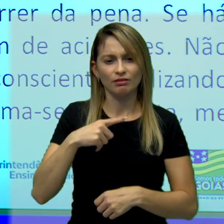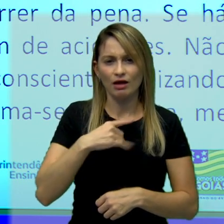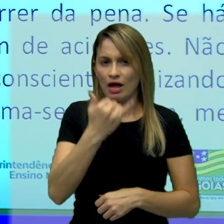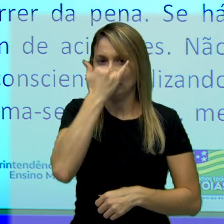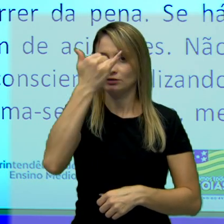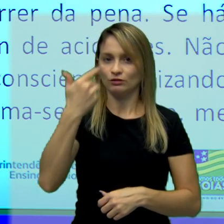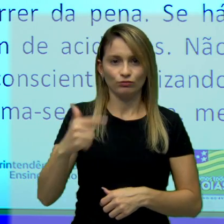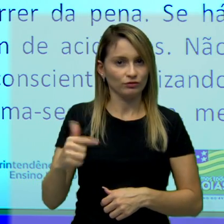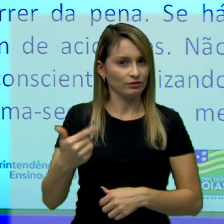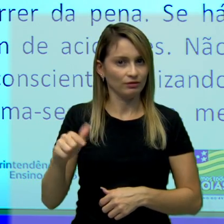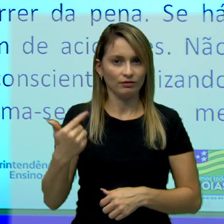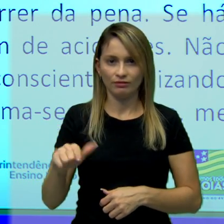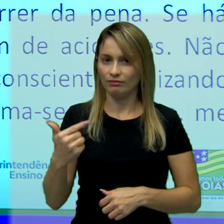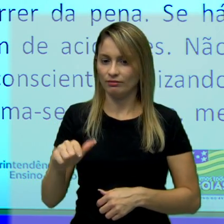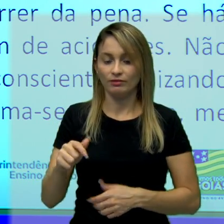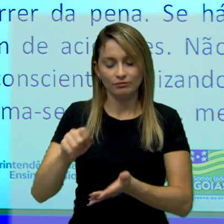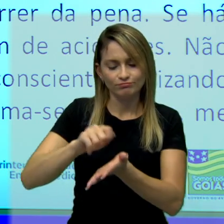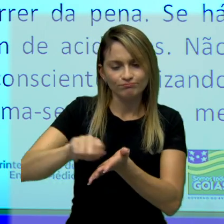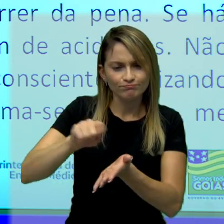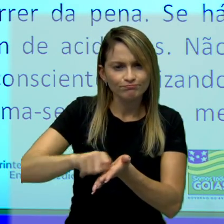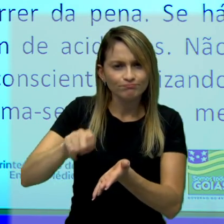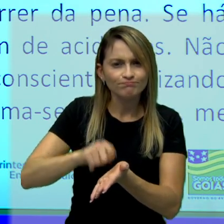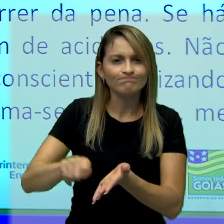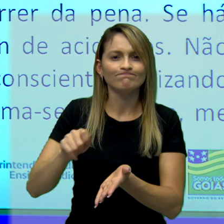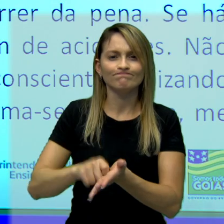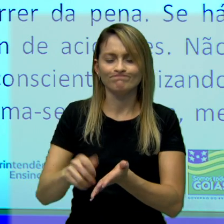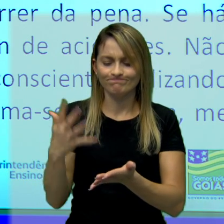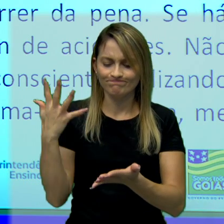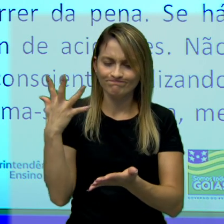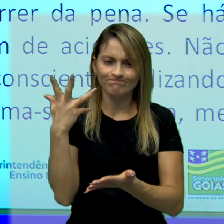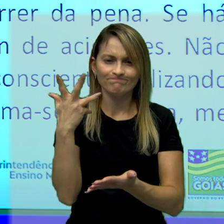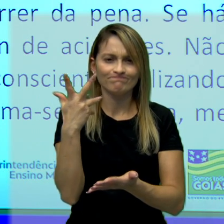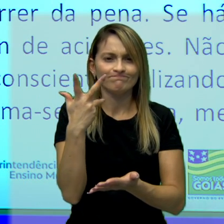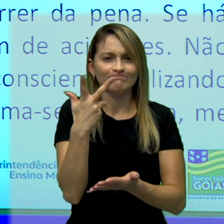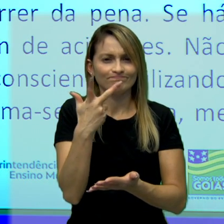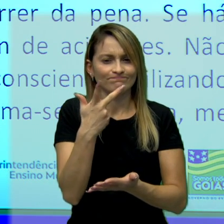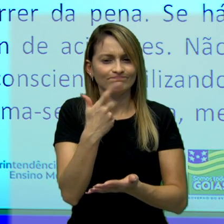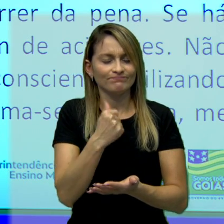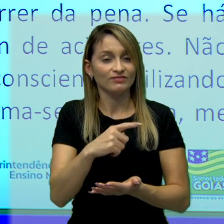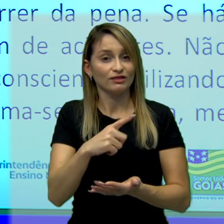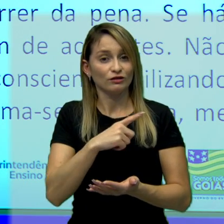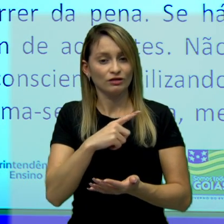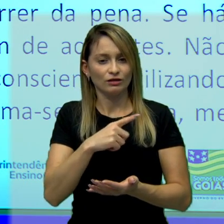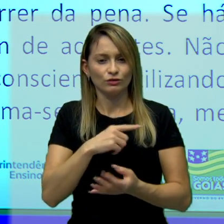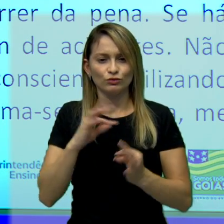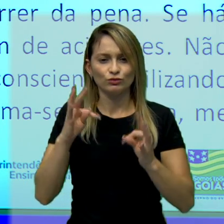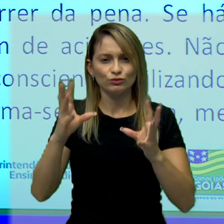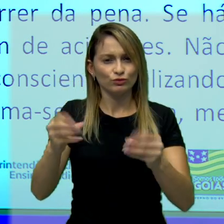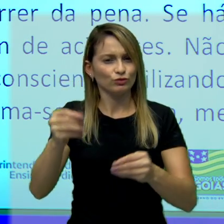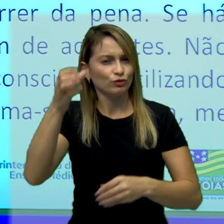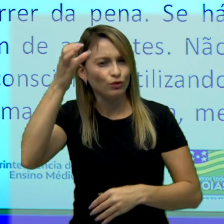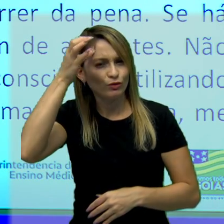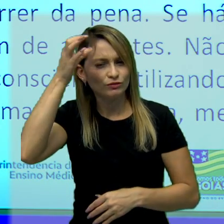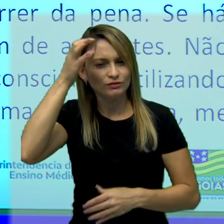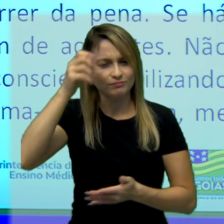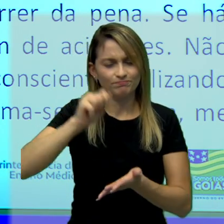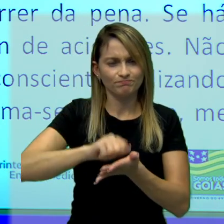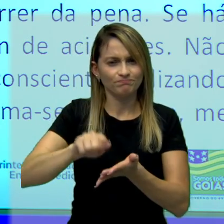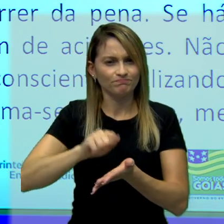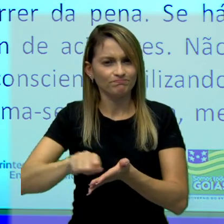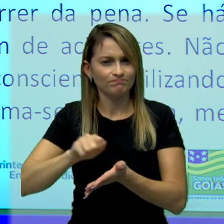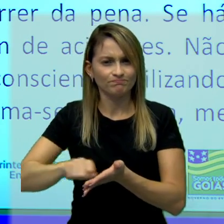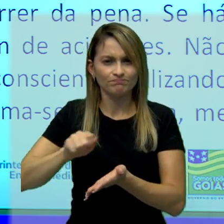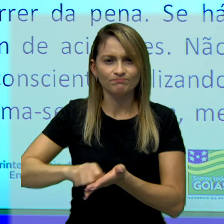passam de acidentes. Não construí o poema, ele construiu-se em mim. Nos recessos do